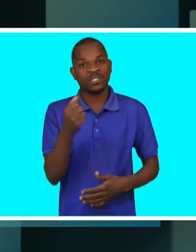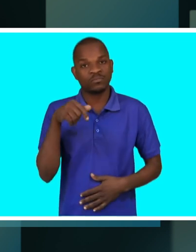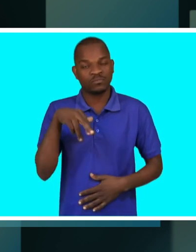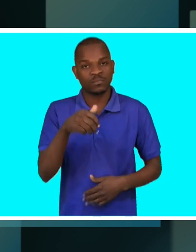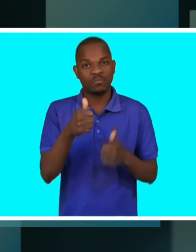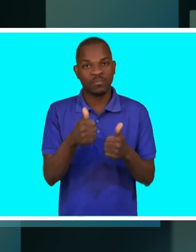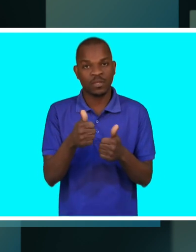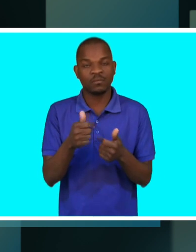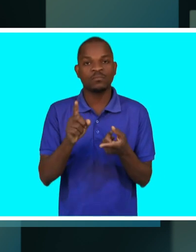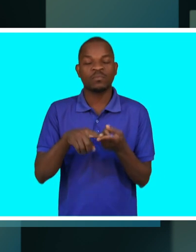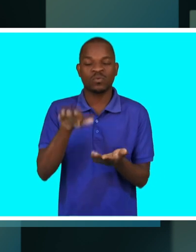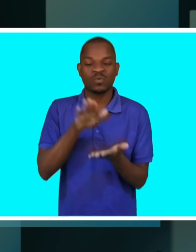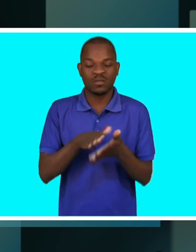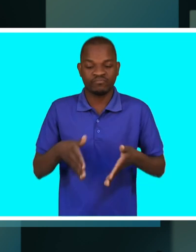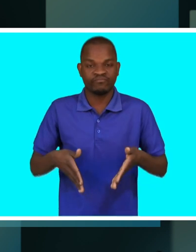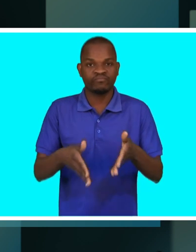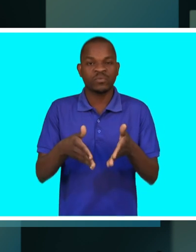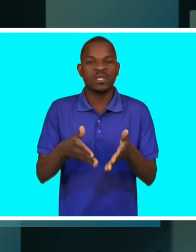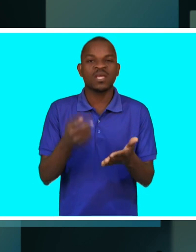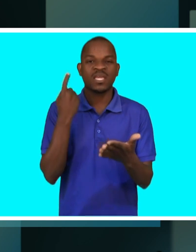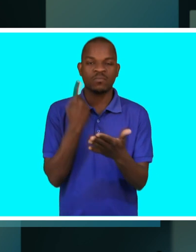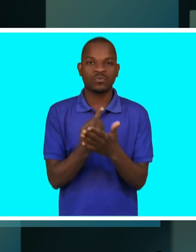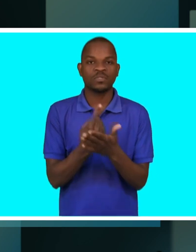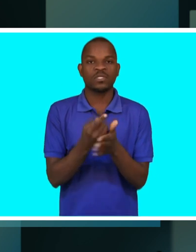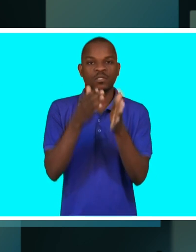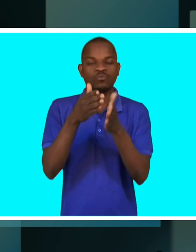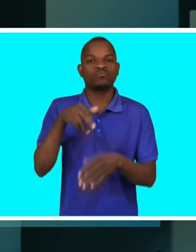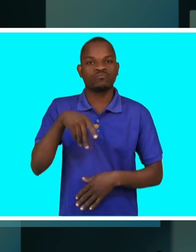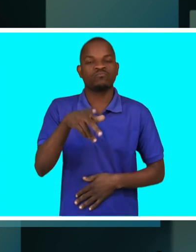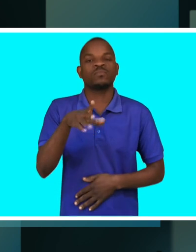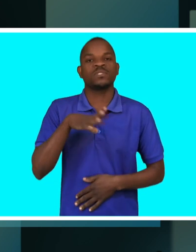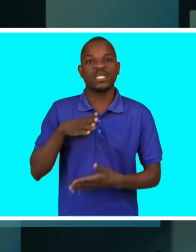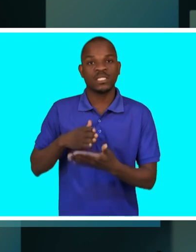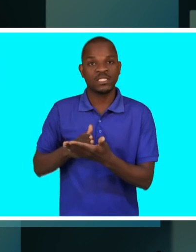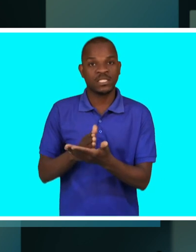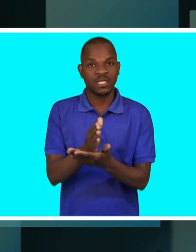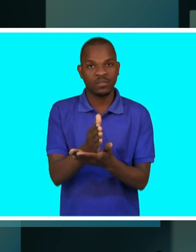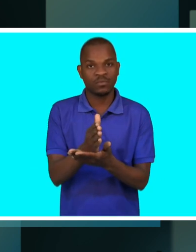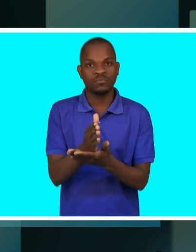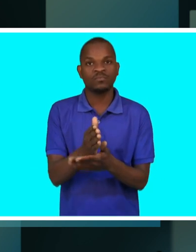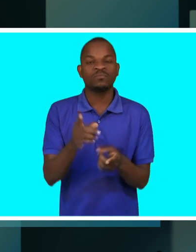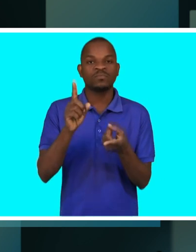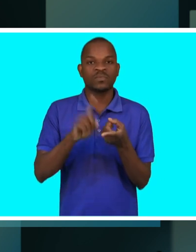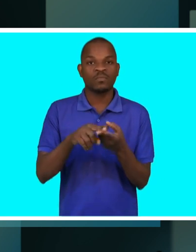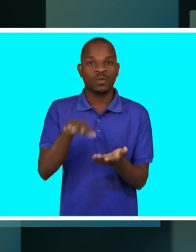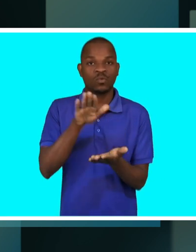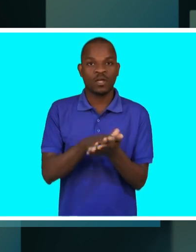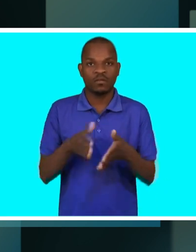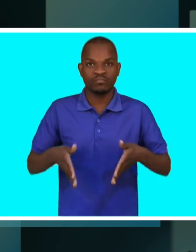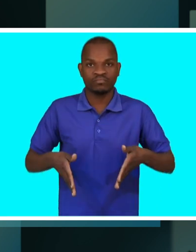em segurança. É na passadeira onde temos prioridade quando as viaturas param.